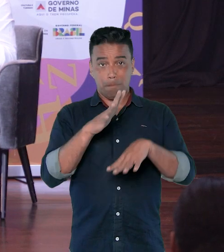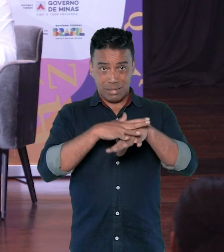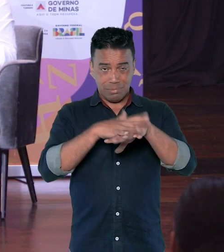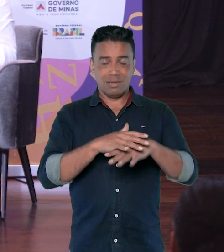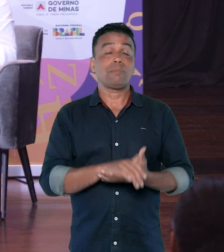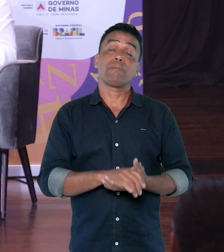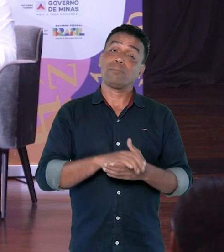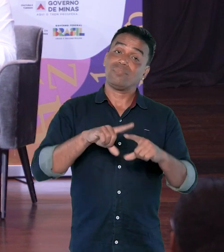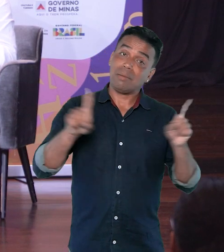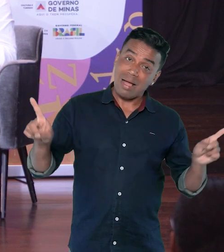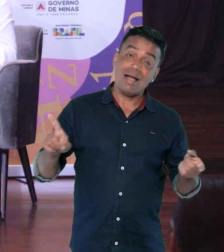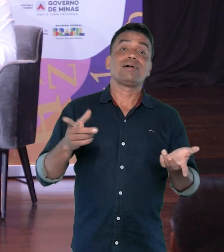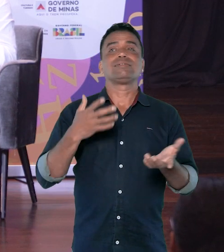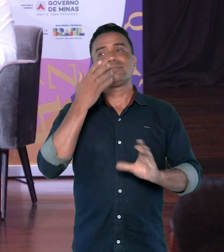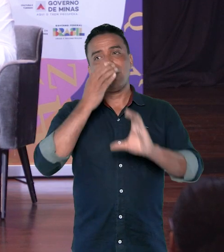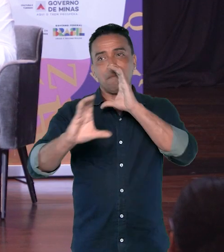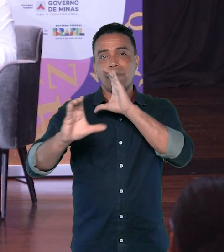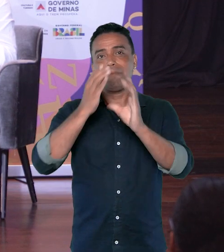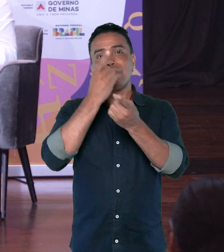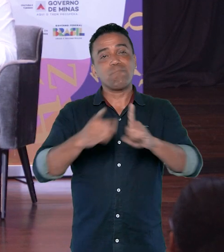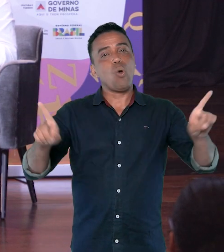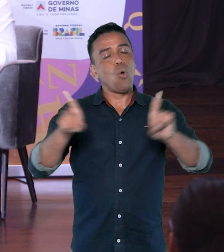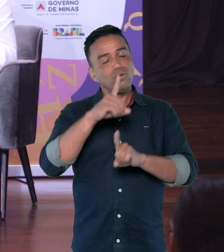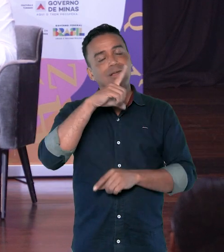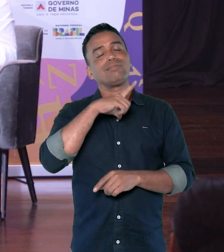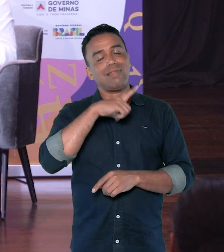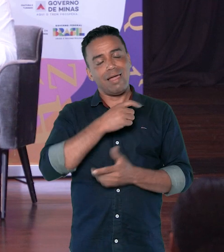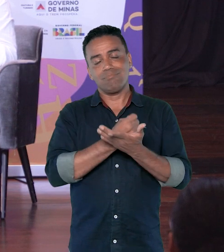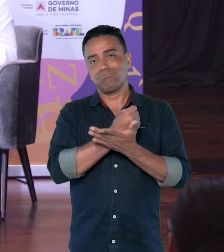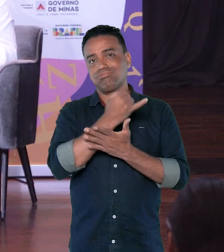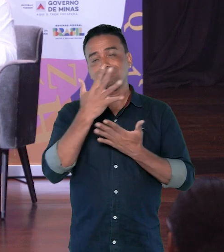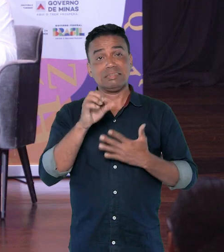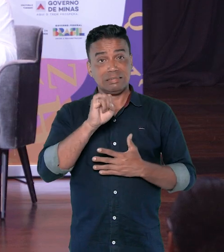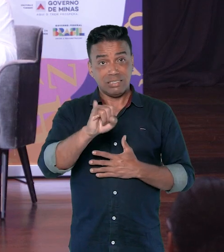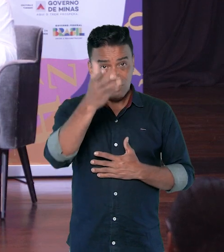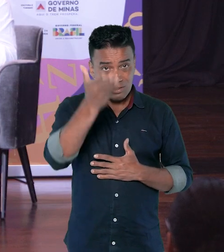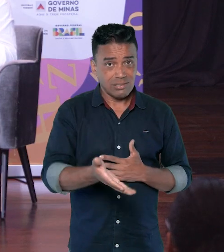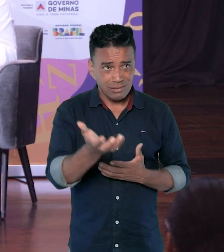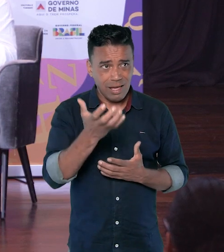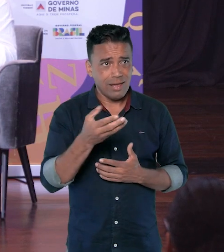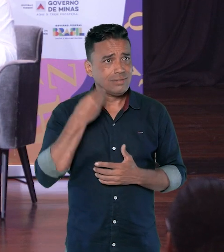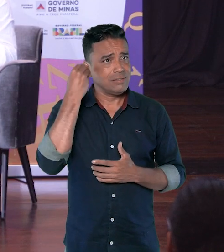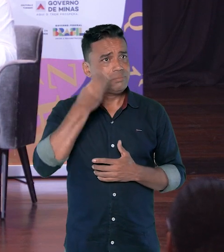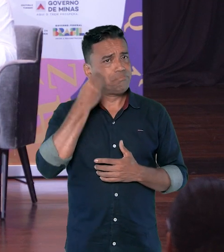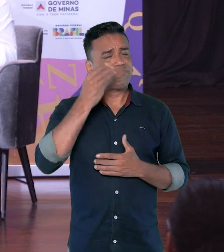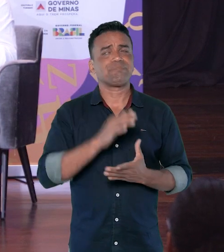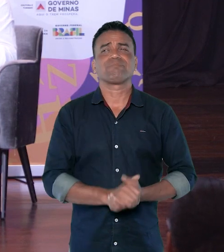música tem bastante. Música... se vocês quiserem